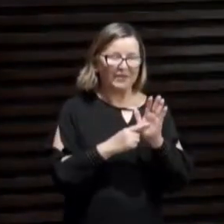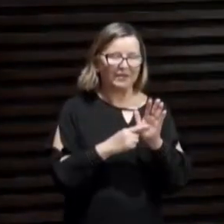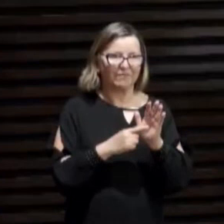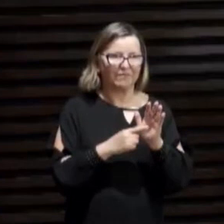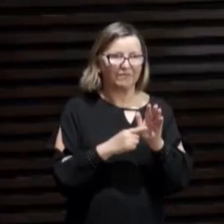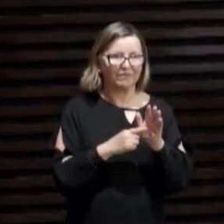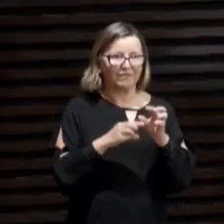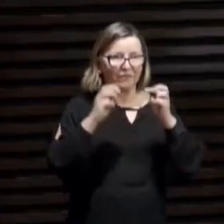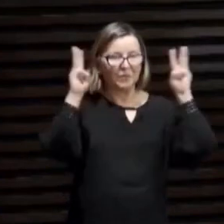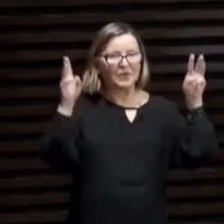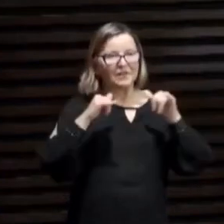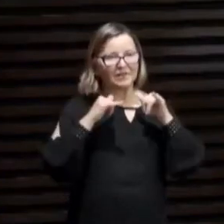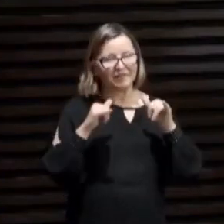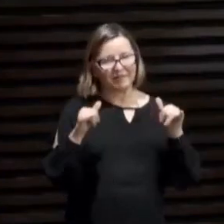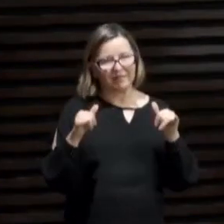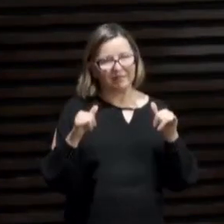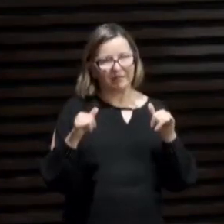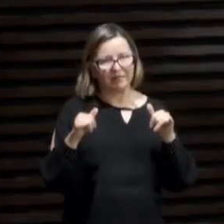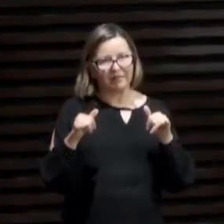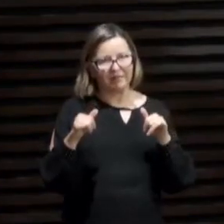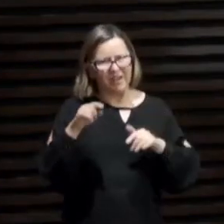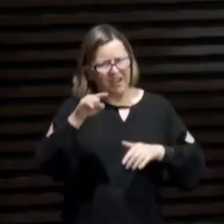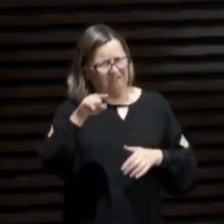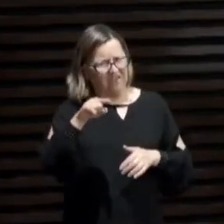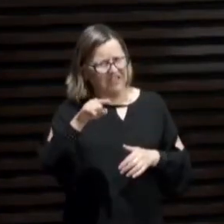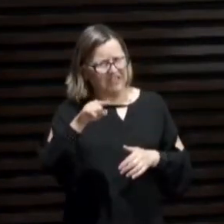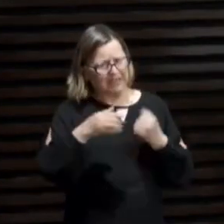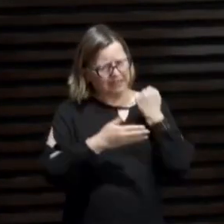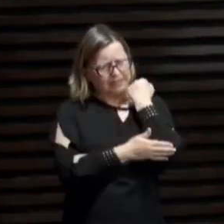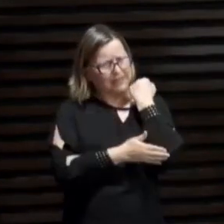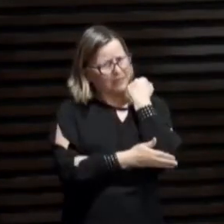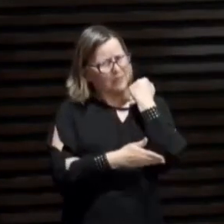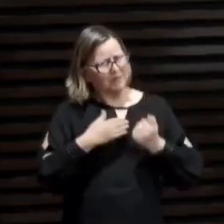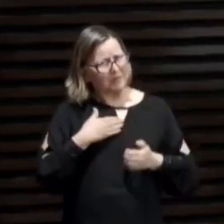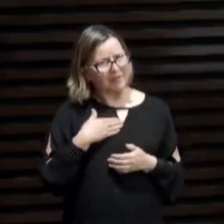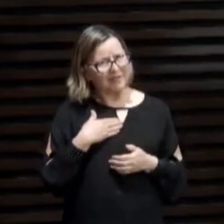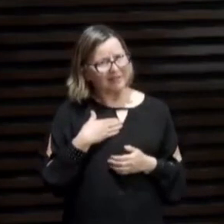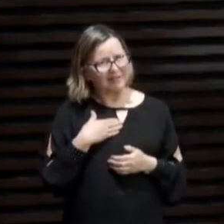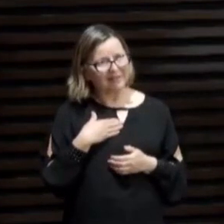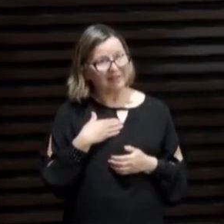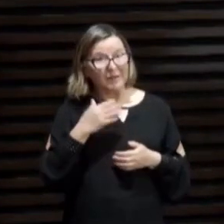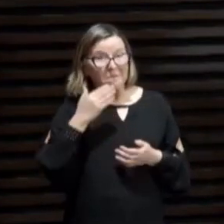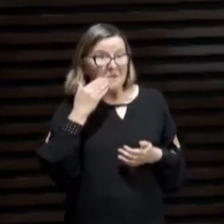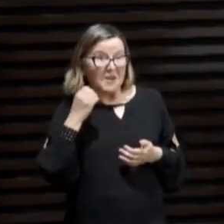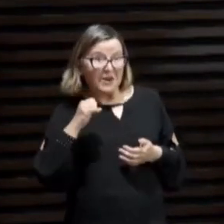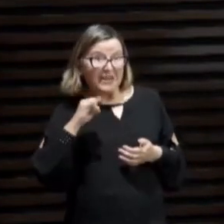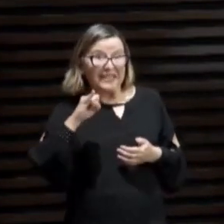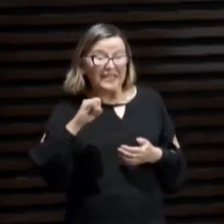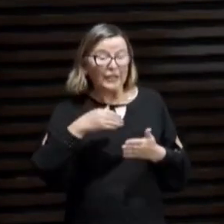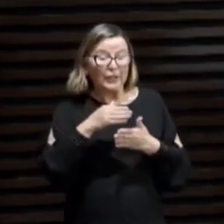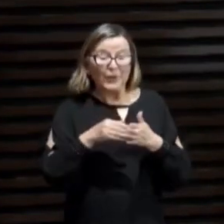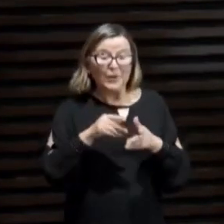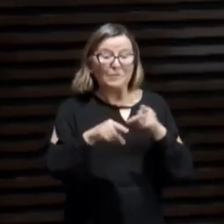Porém Moisés lhe disse: tens tu ciúmes de mim? Tomara todo o povo do Senhor fosse profeta, que